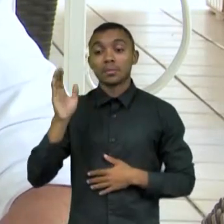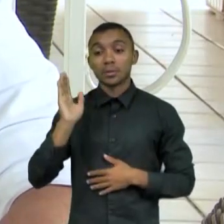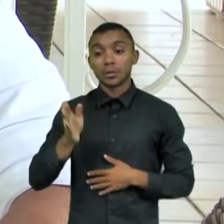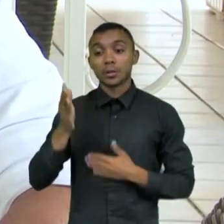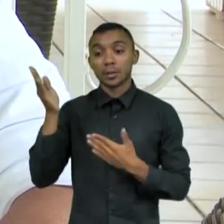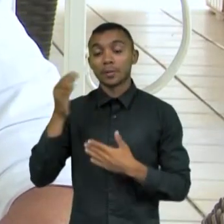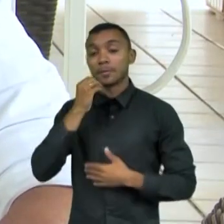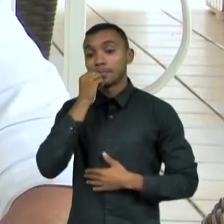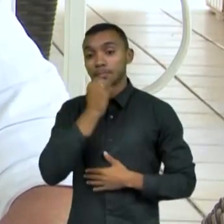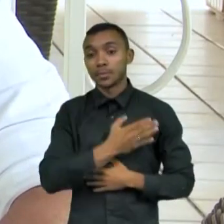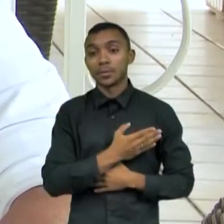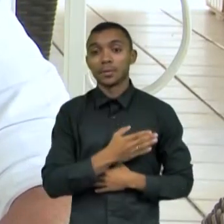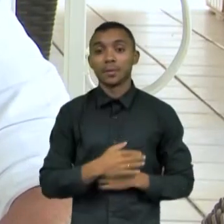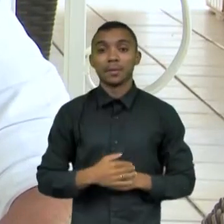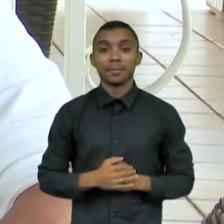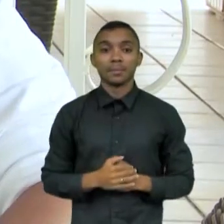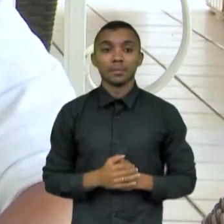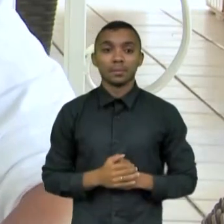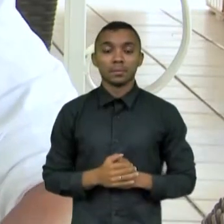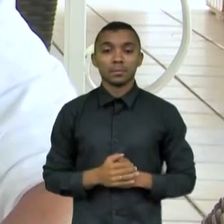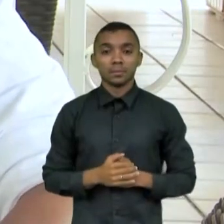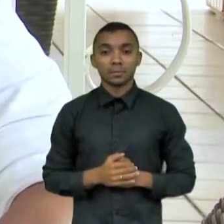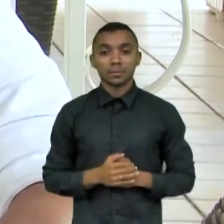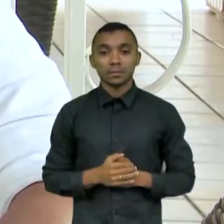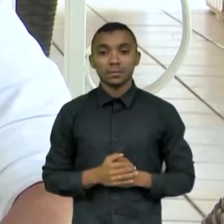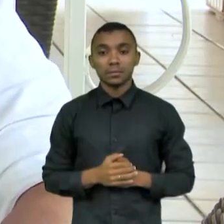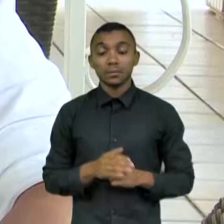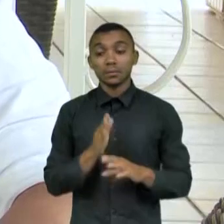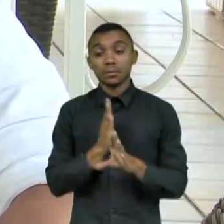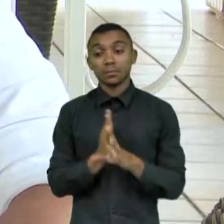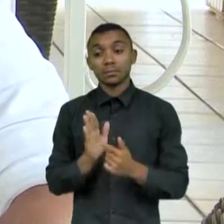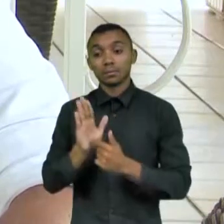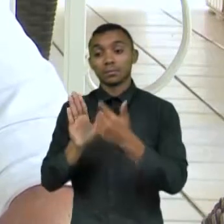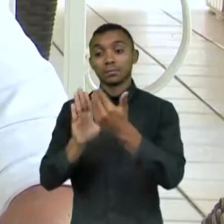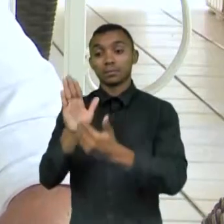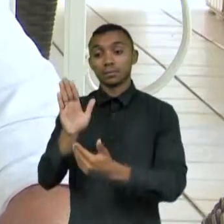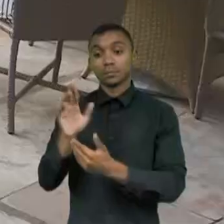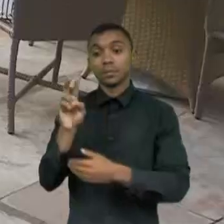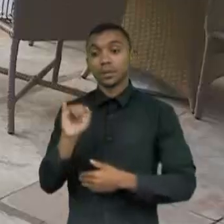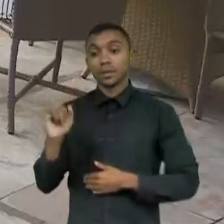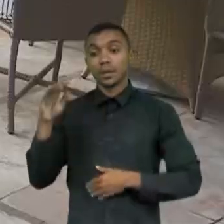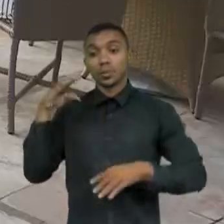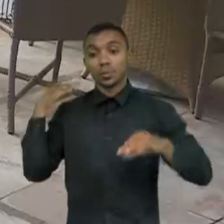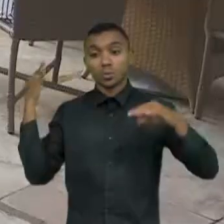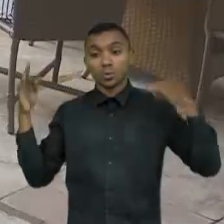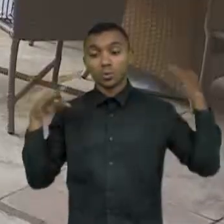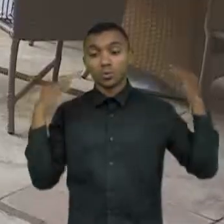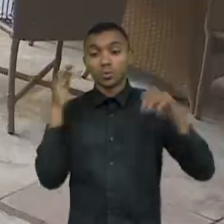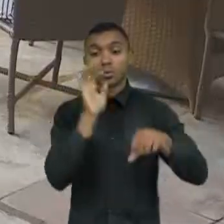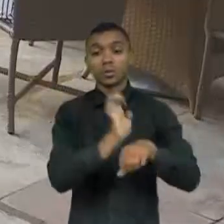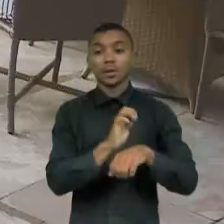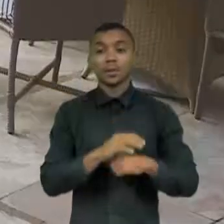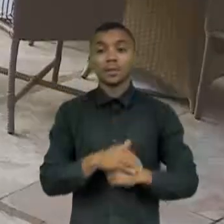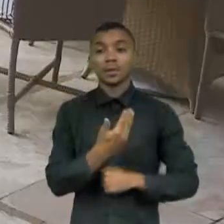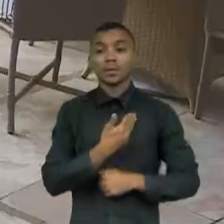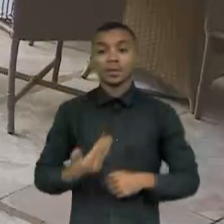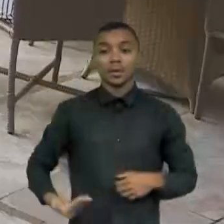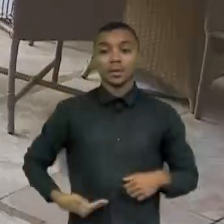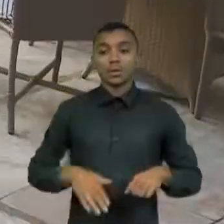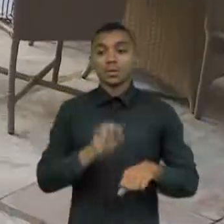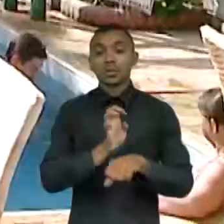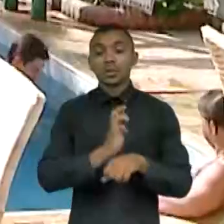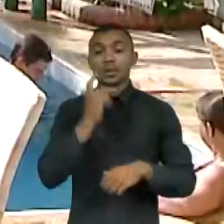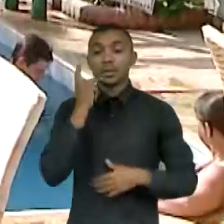consolidados aí, que nos mostra essa retomada do turismo em nosso estado. Segundo dados do governo do estado, a previsão